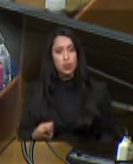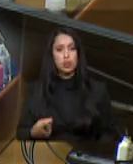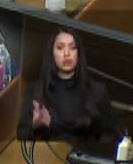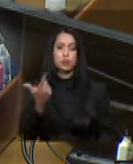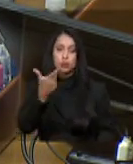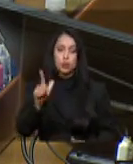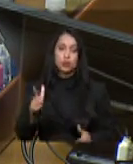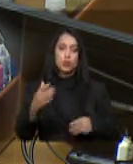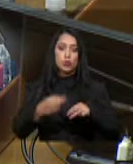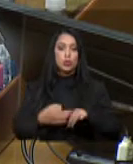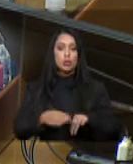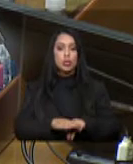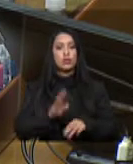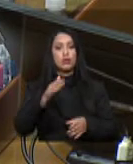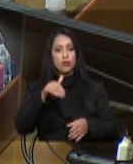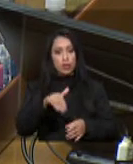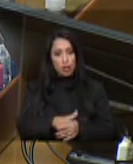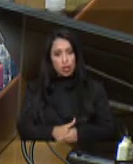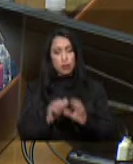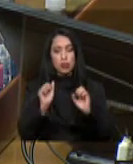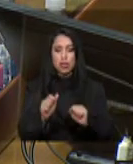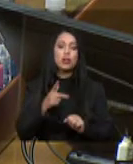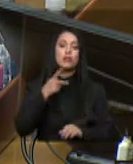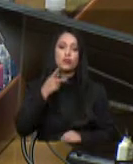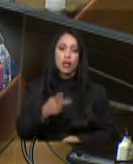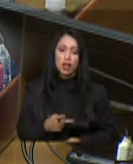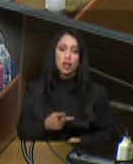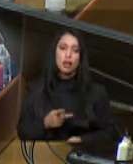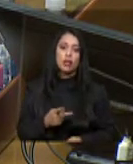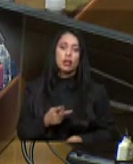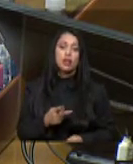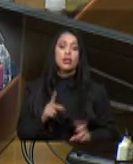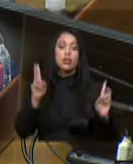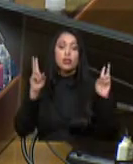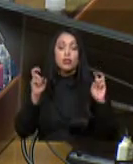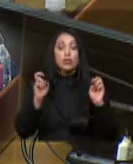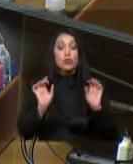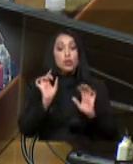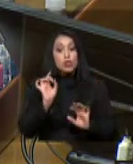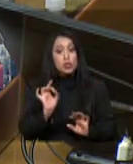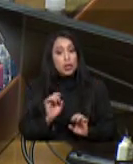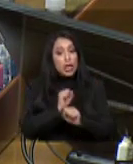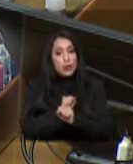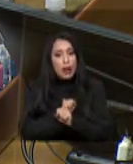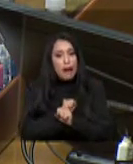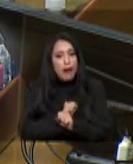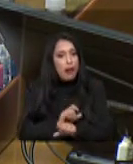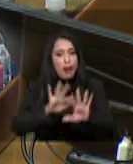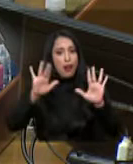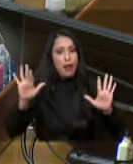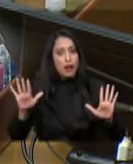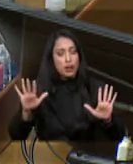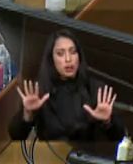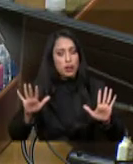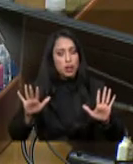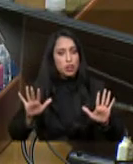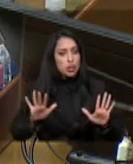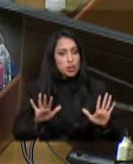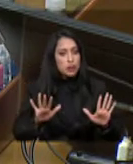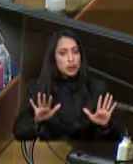pares que já votaram terão oportunidade de se manifestar, se for o caso, sobre isso. Eu só quero de imediato deixar claro que não estamos criando um